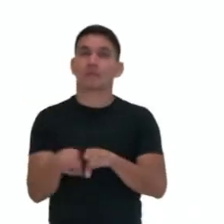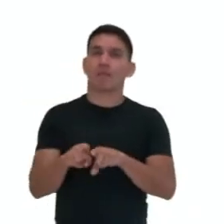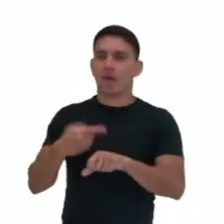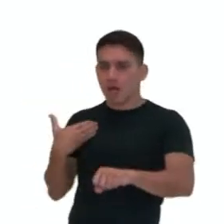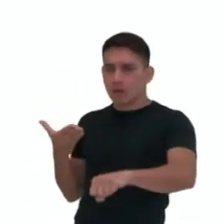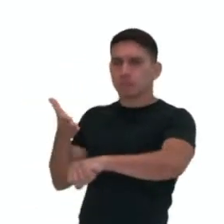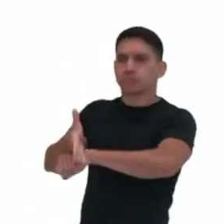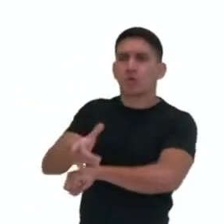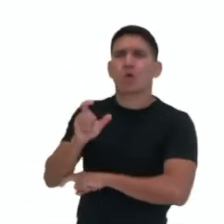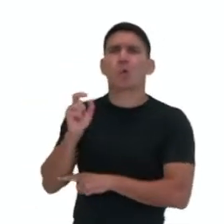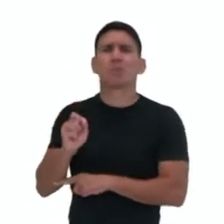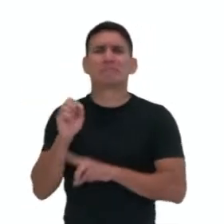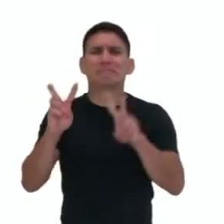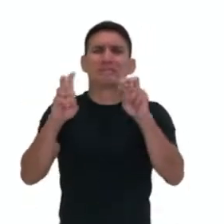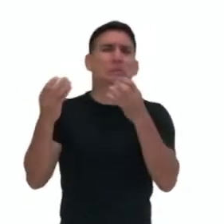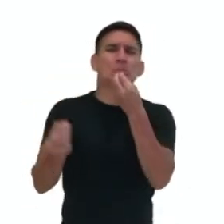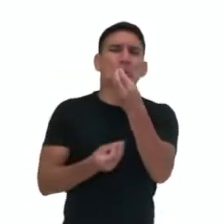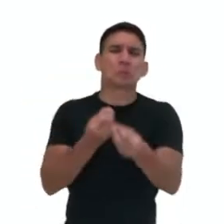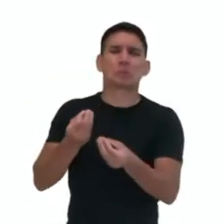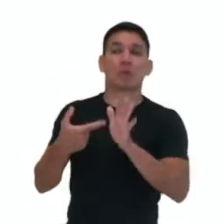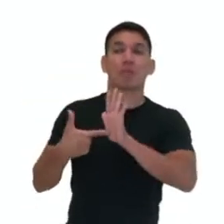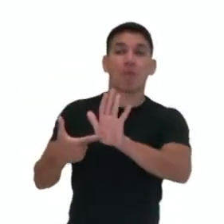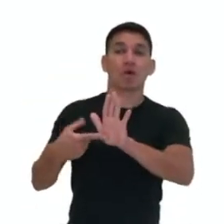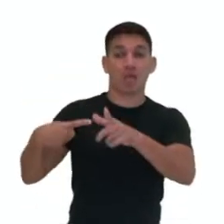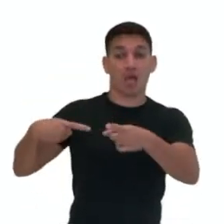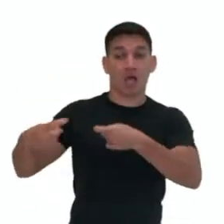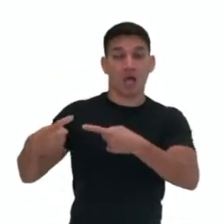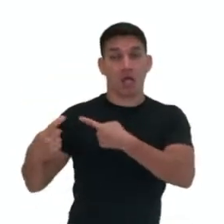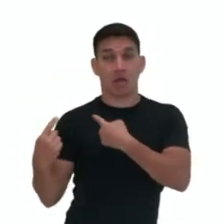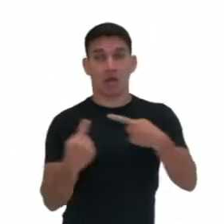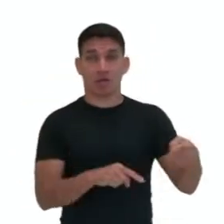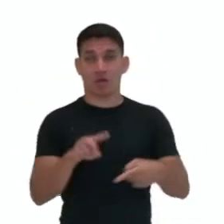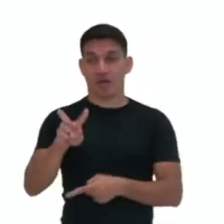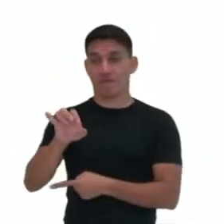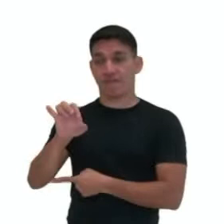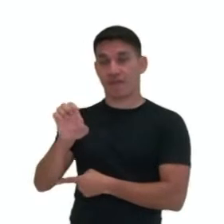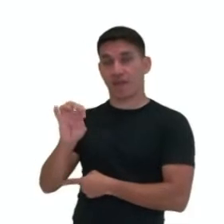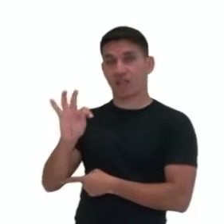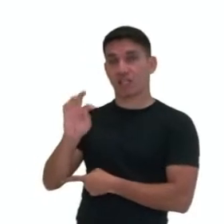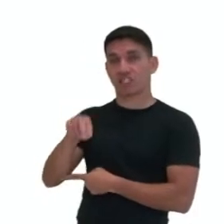contra a guerra do Vietnã, ele está se referindo à juventude que se